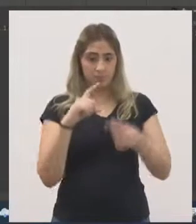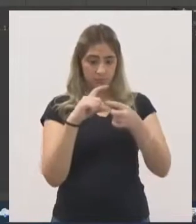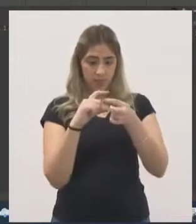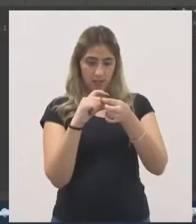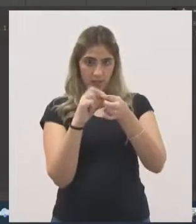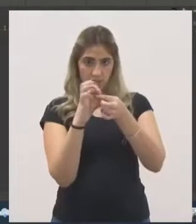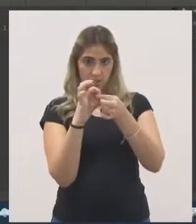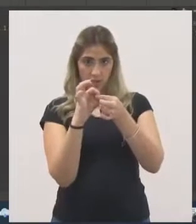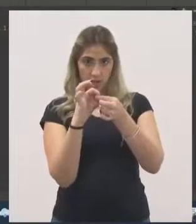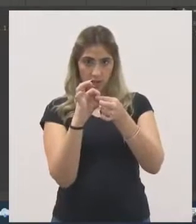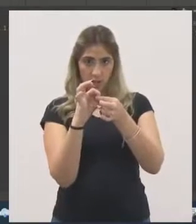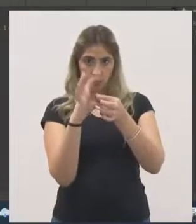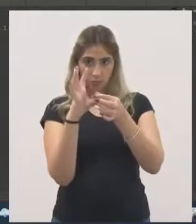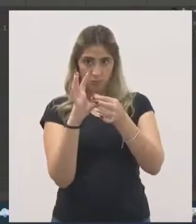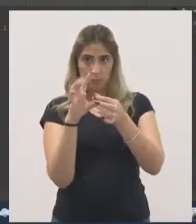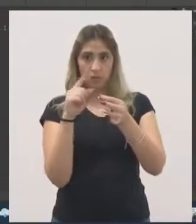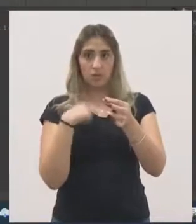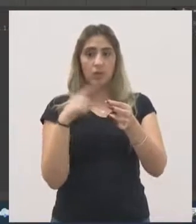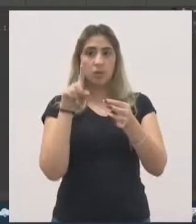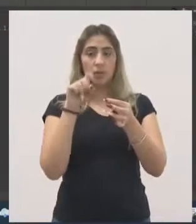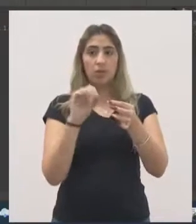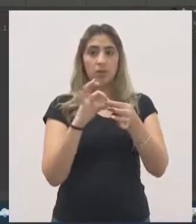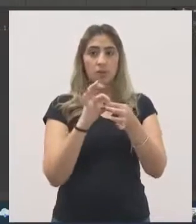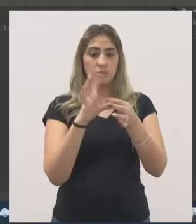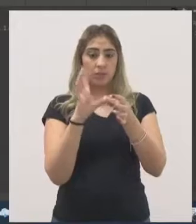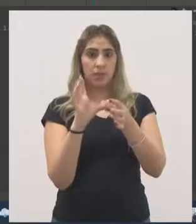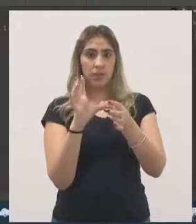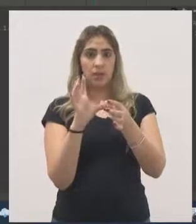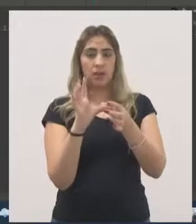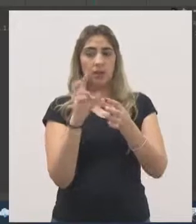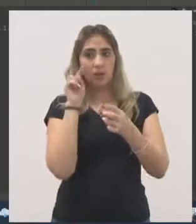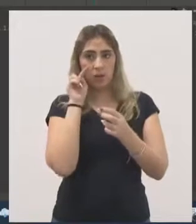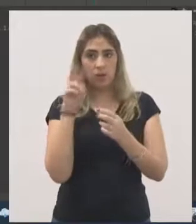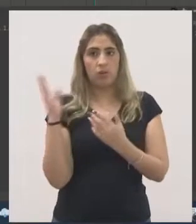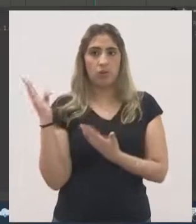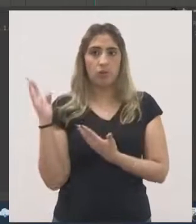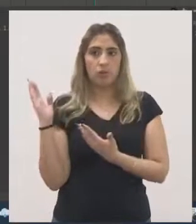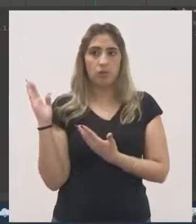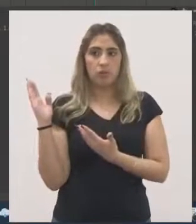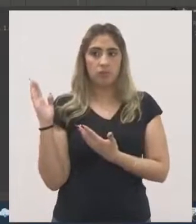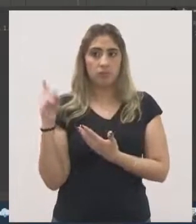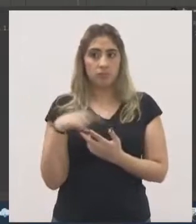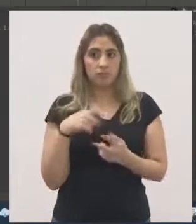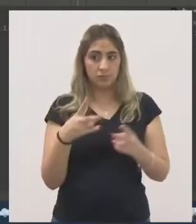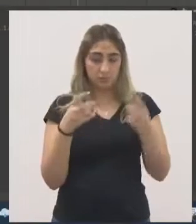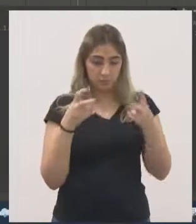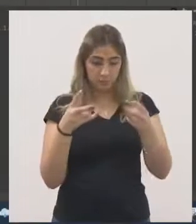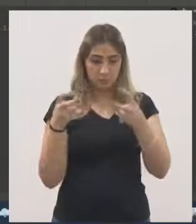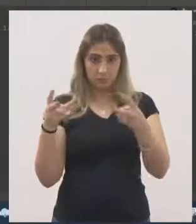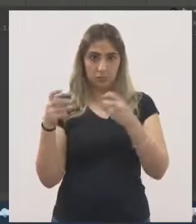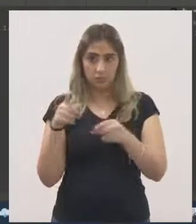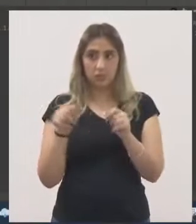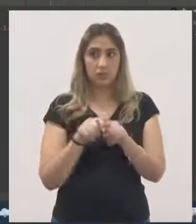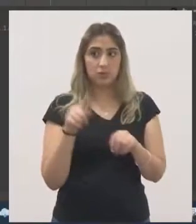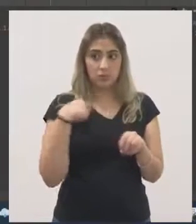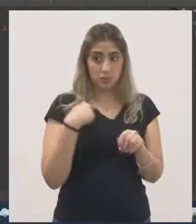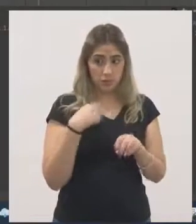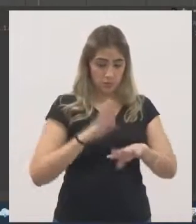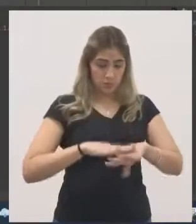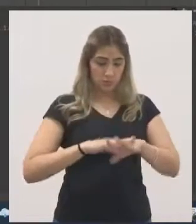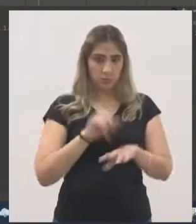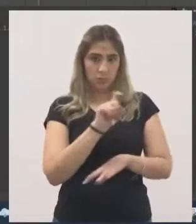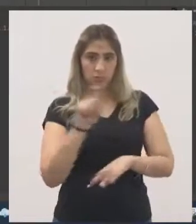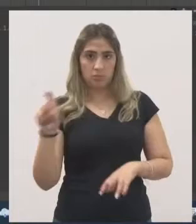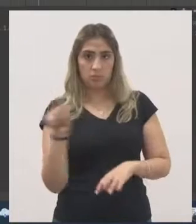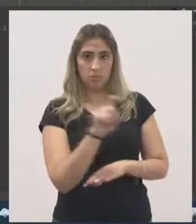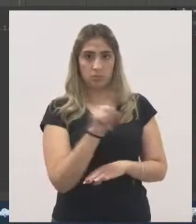lado esquerdo, eu deixo desabilitado essa função e aí vocês vão perceber que ele vai exatamente aonde eu estou